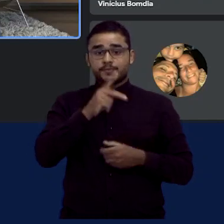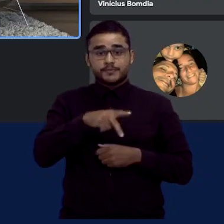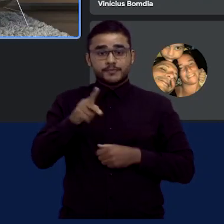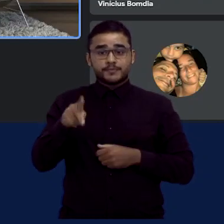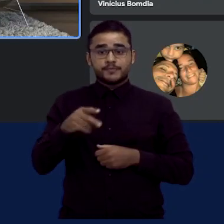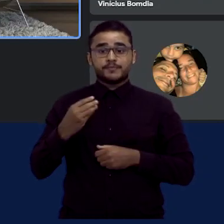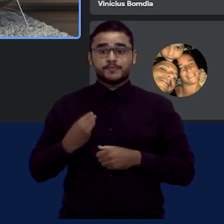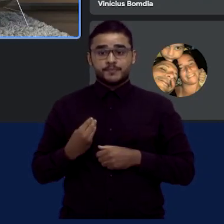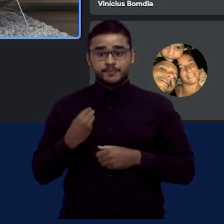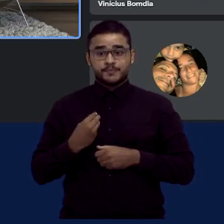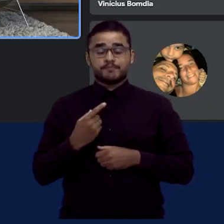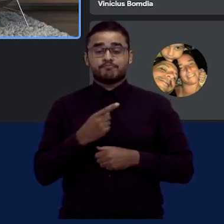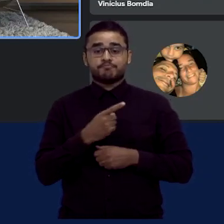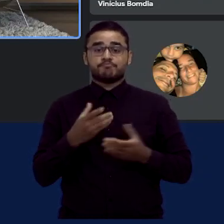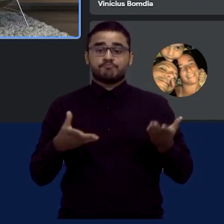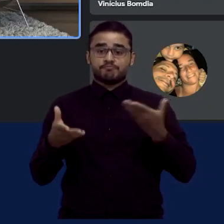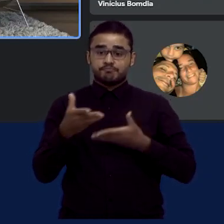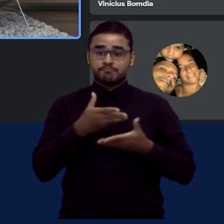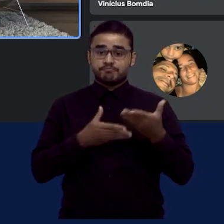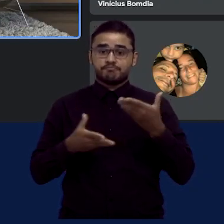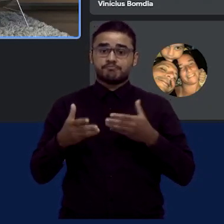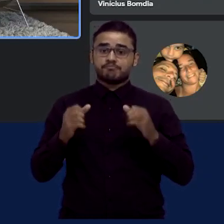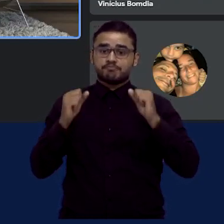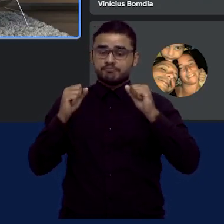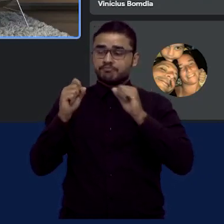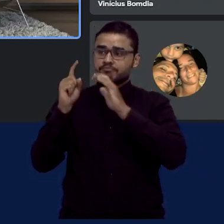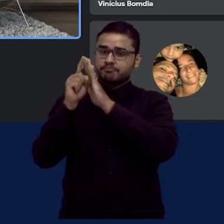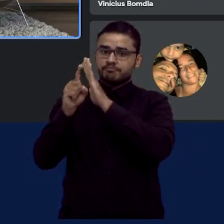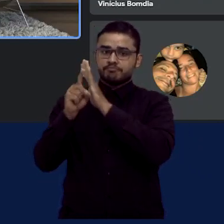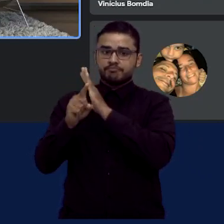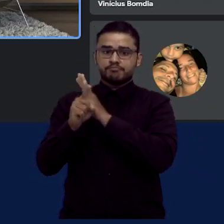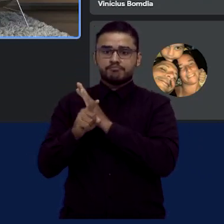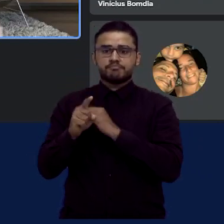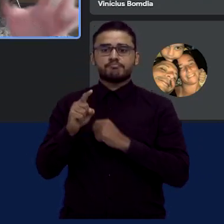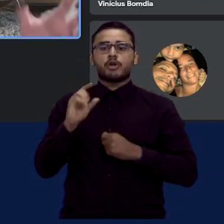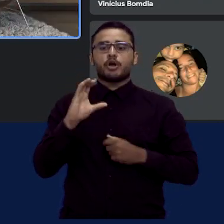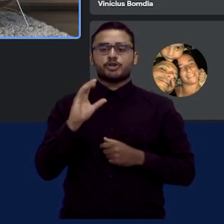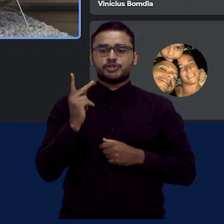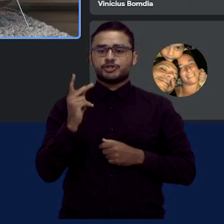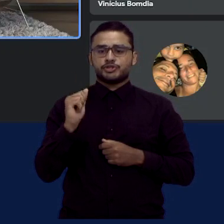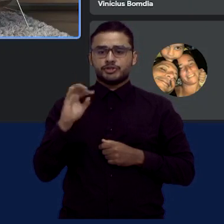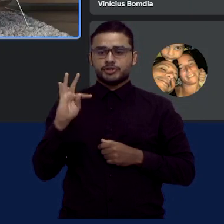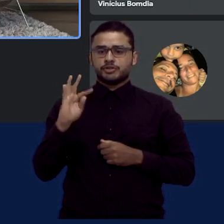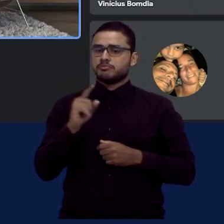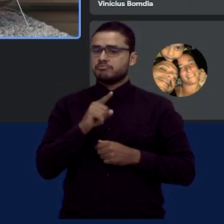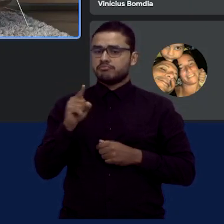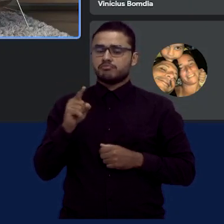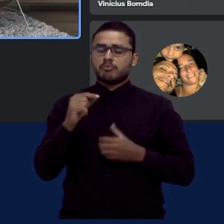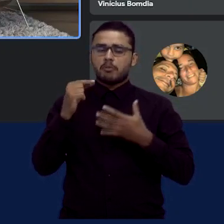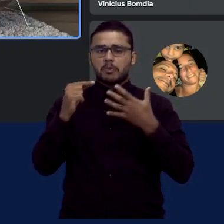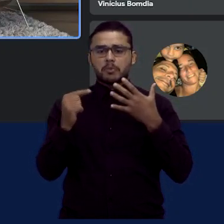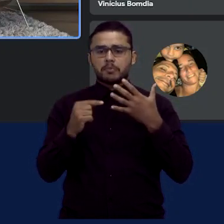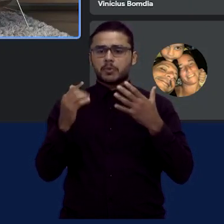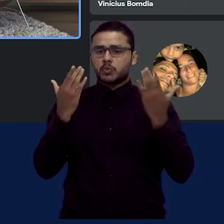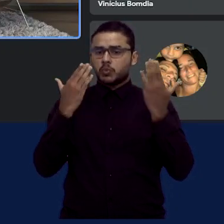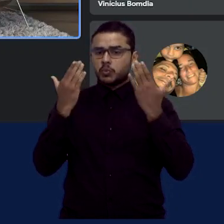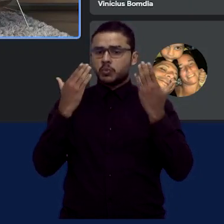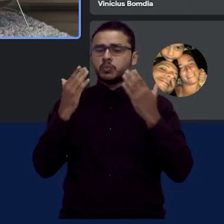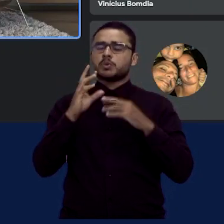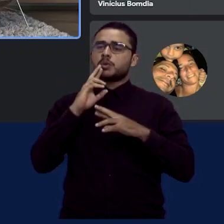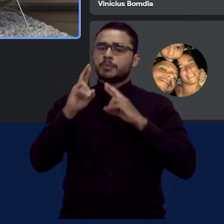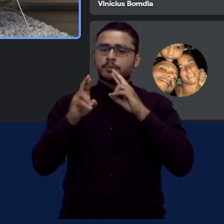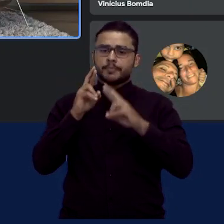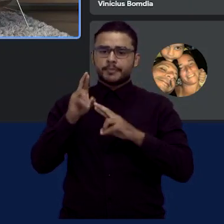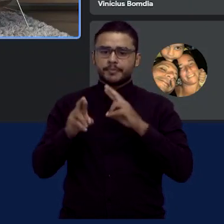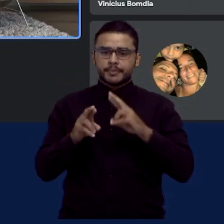antecipou que essa interação, vocês colocando no chat, a gente vai poder pontuar ao longo da apresentação, então fiquem bastante à vontade para interagir desde